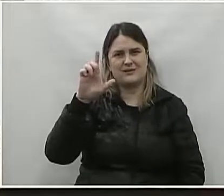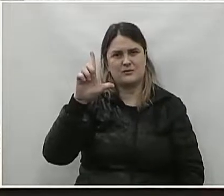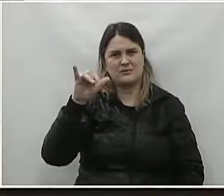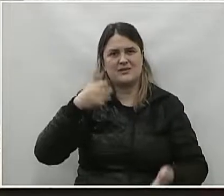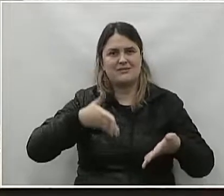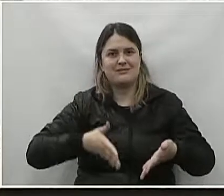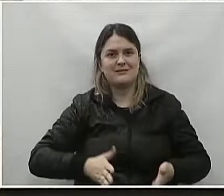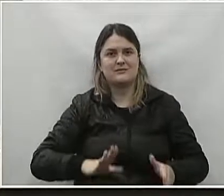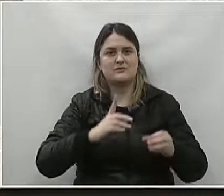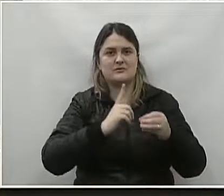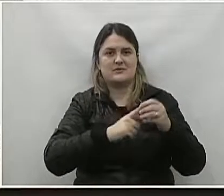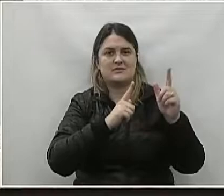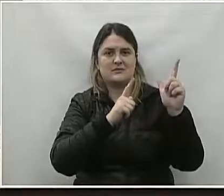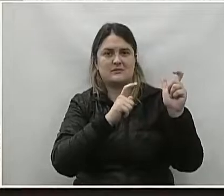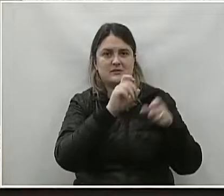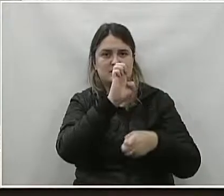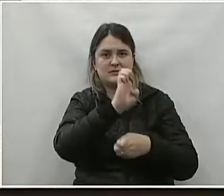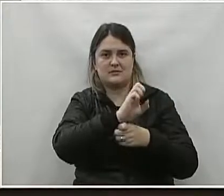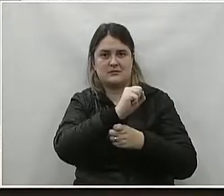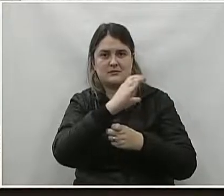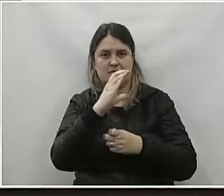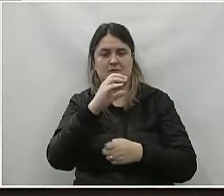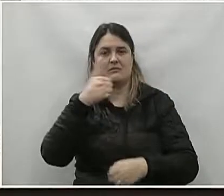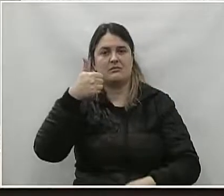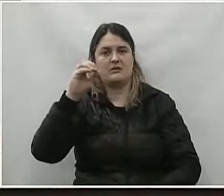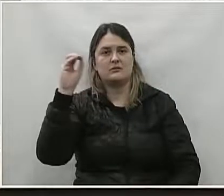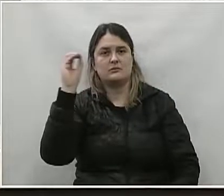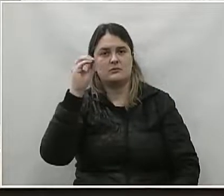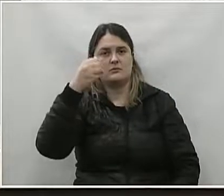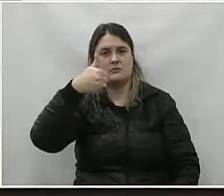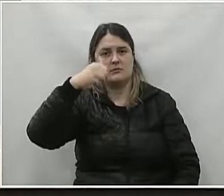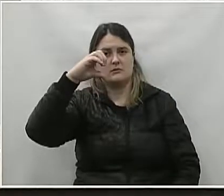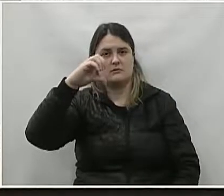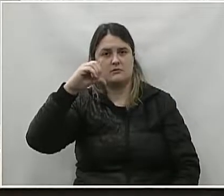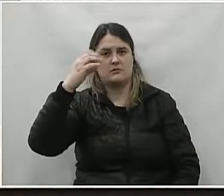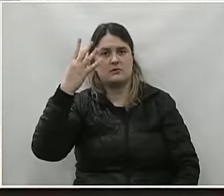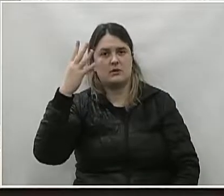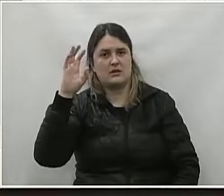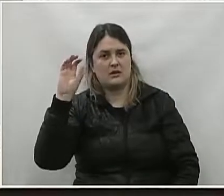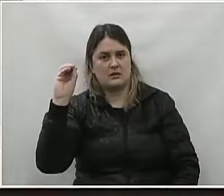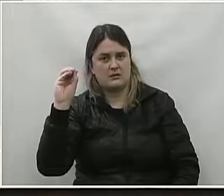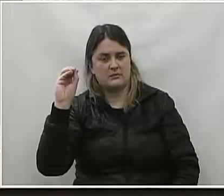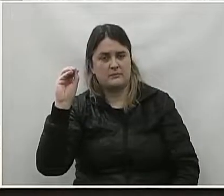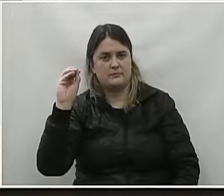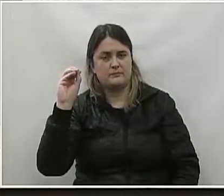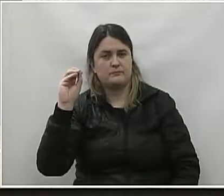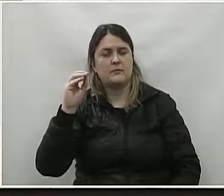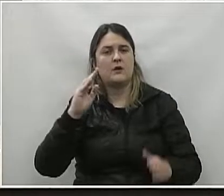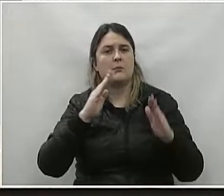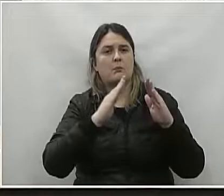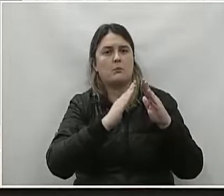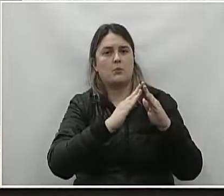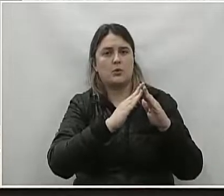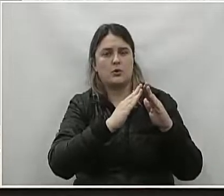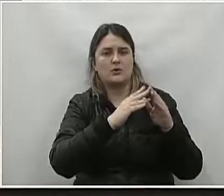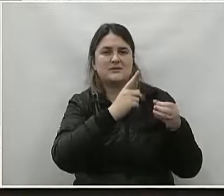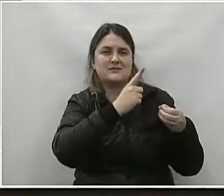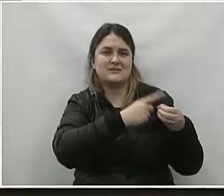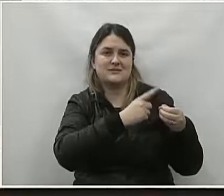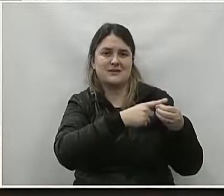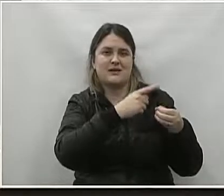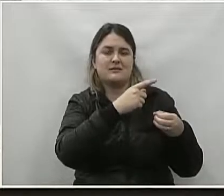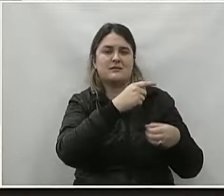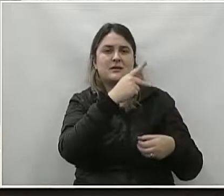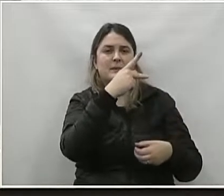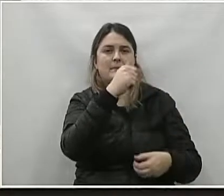em Caçador, Santa Catarina, em 10 de outubro de 1940. Morou em Passo Fundo, no Rio